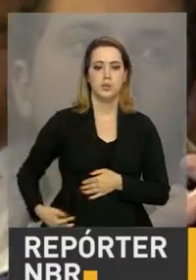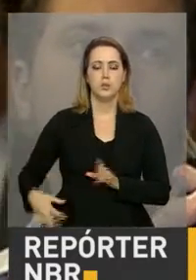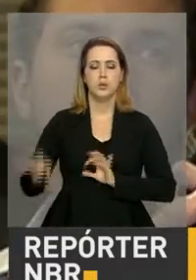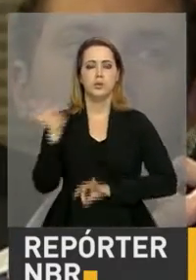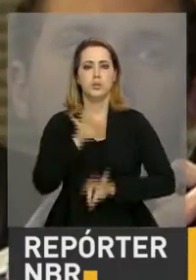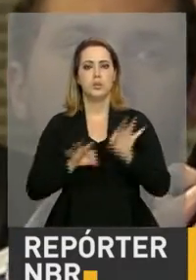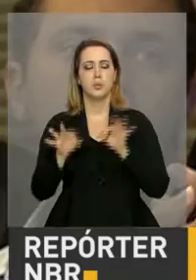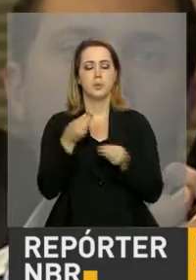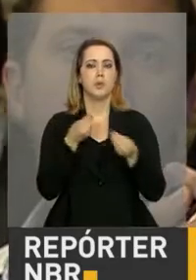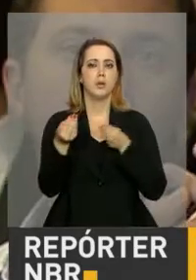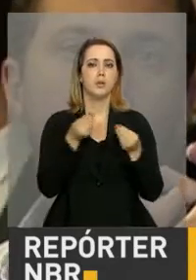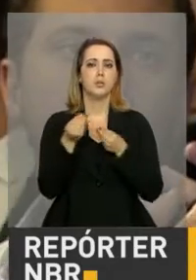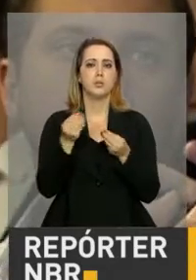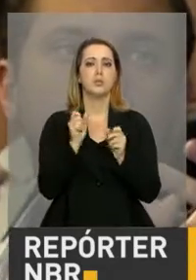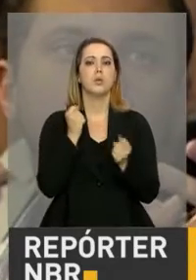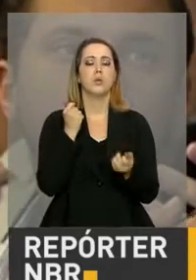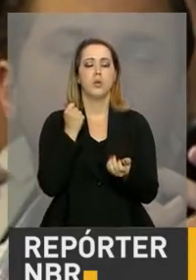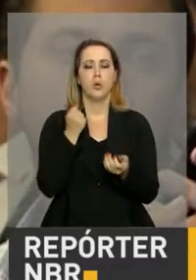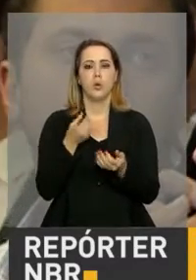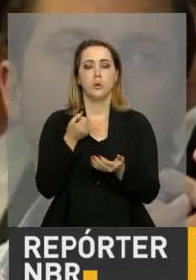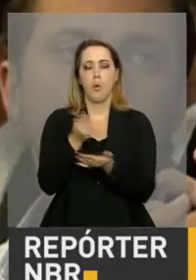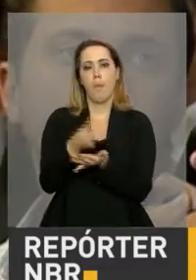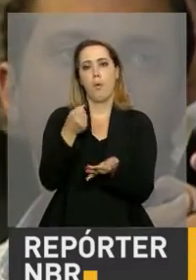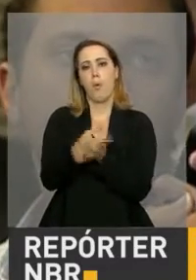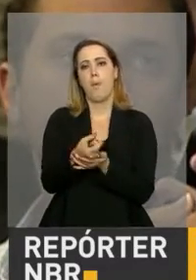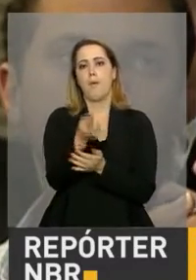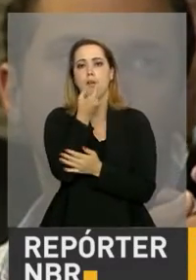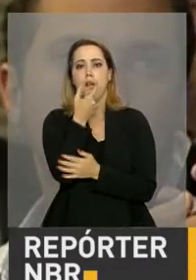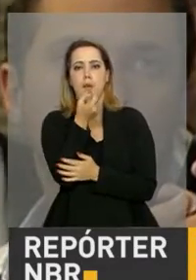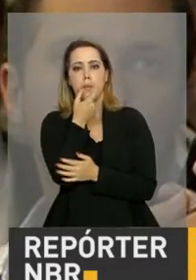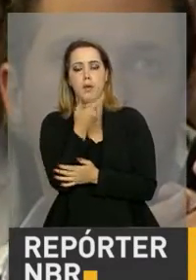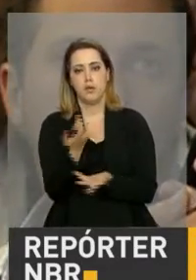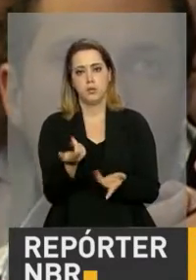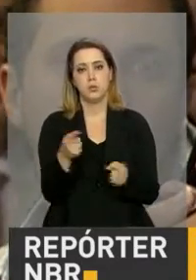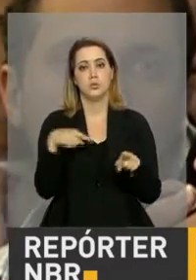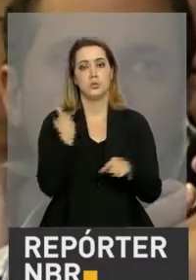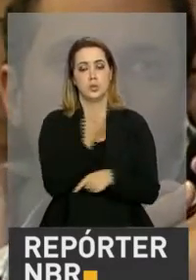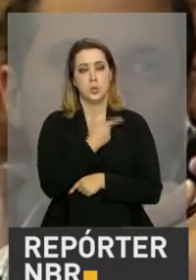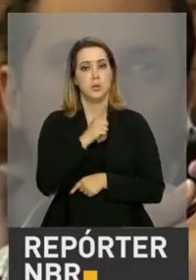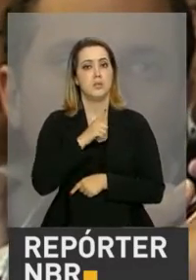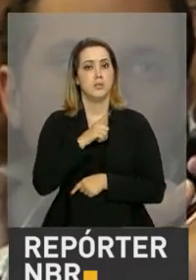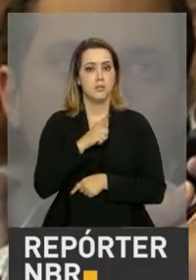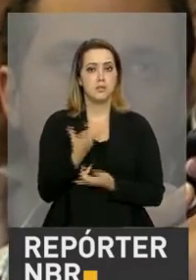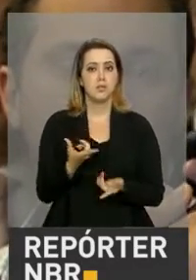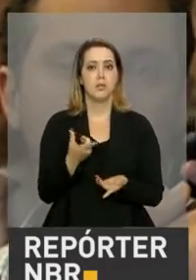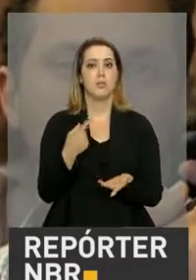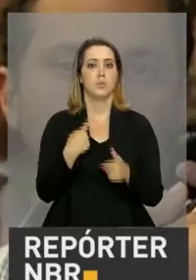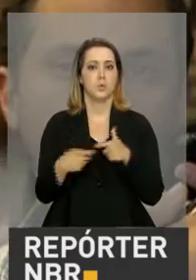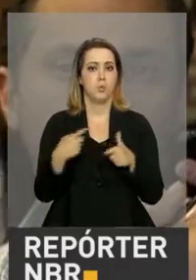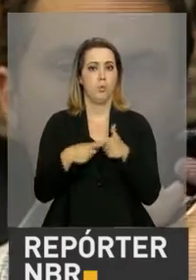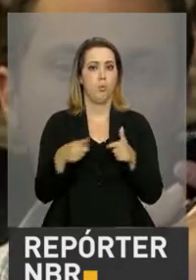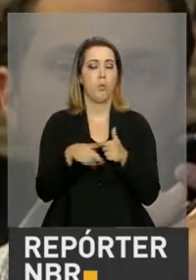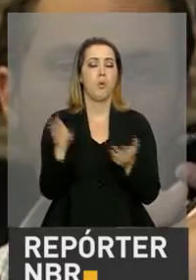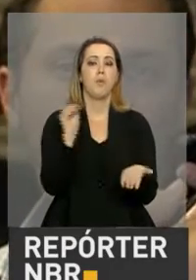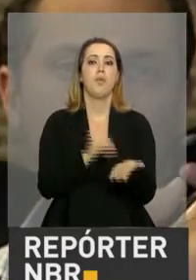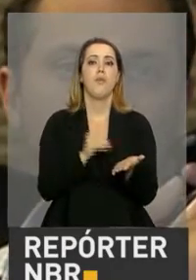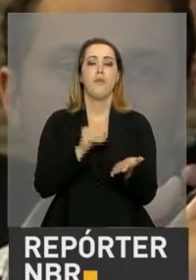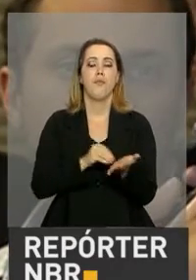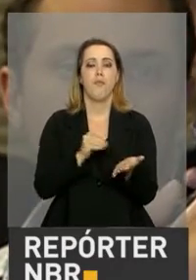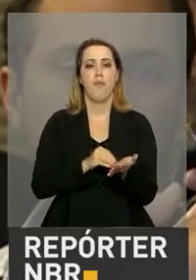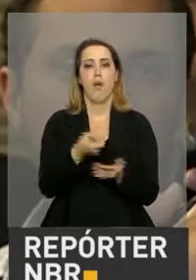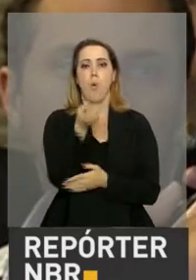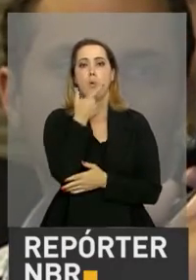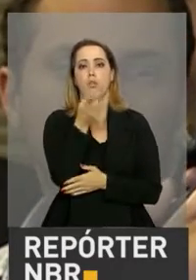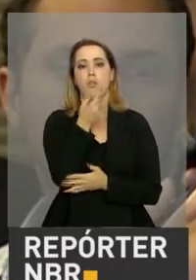o abastecimento de medicamentos que são fundamentais nós temos o pedro disse feliz no brasil por falta de penicilina então nós precisamos dar